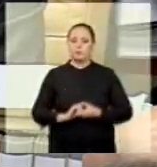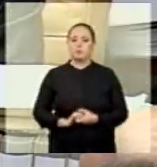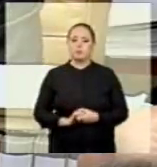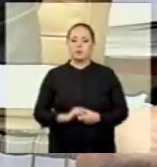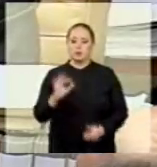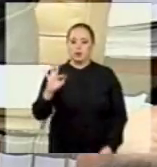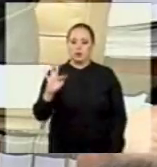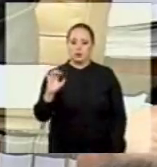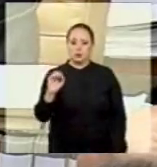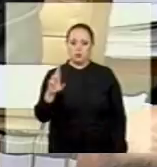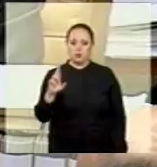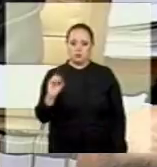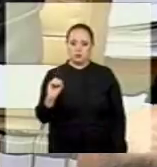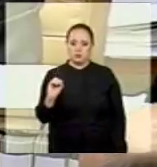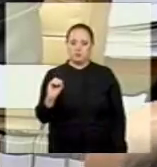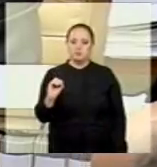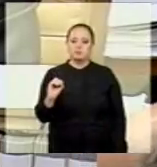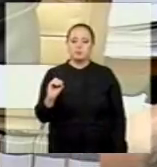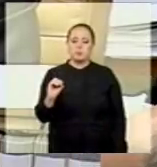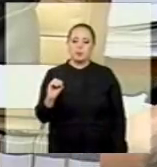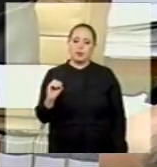foro a prerrogativa